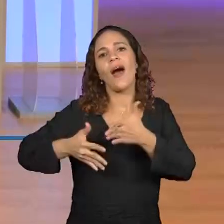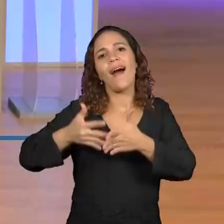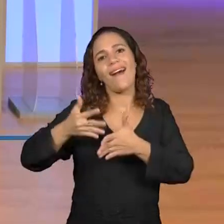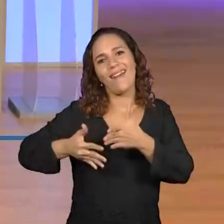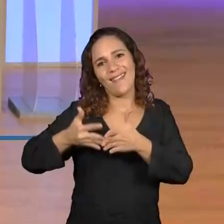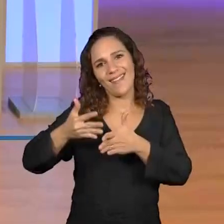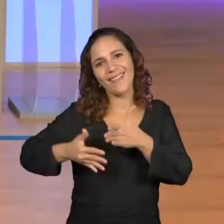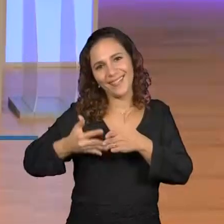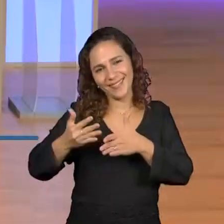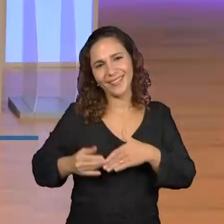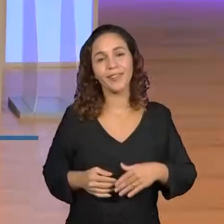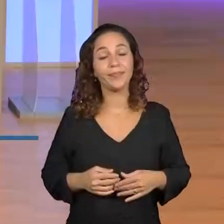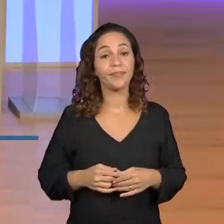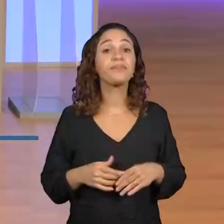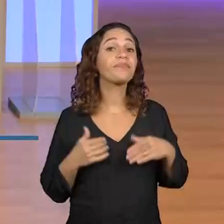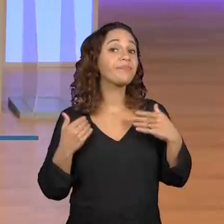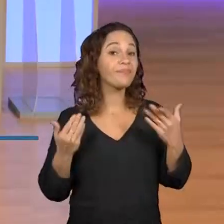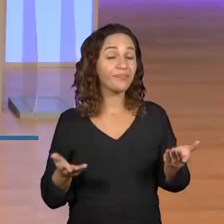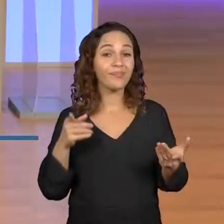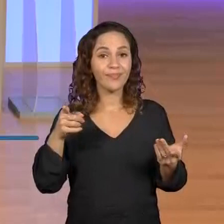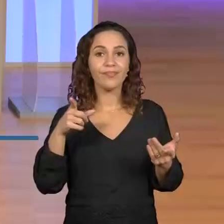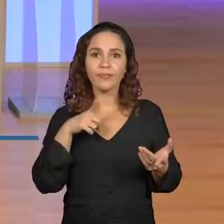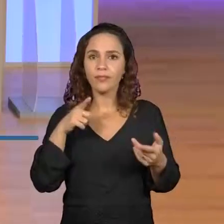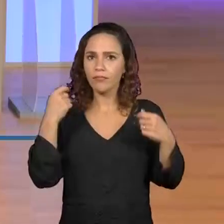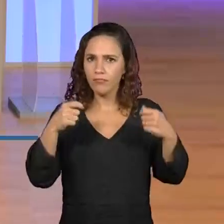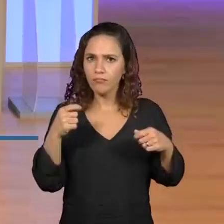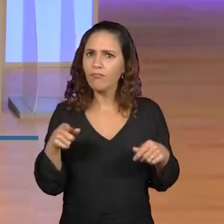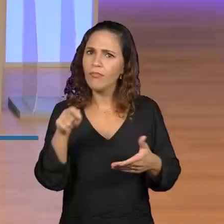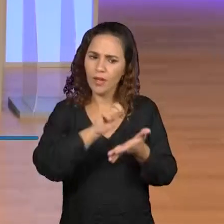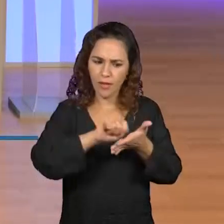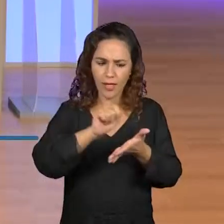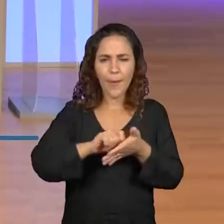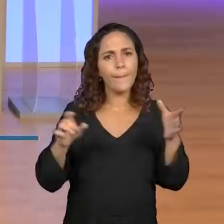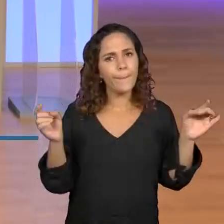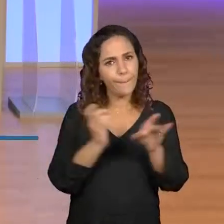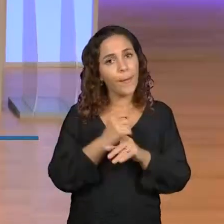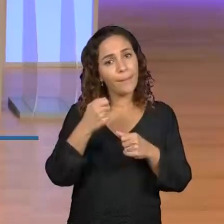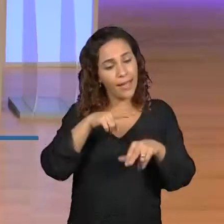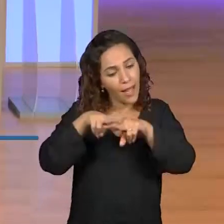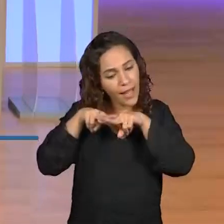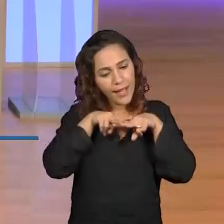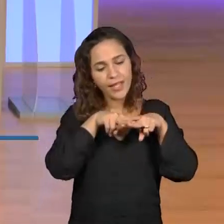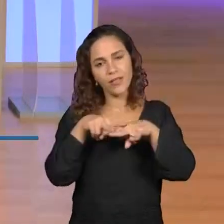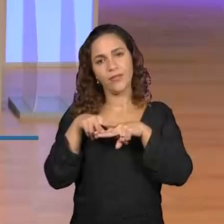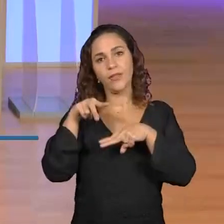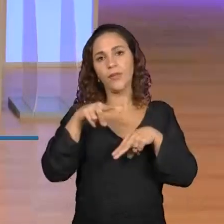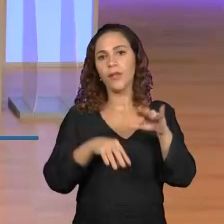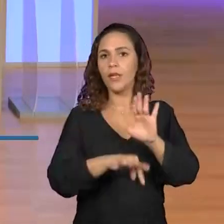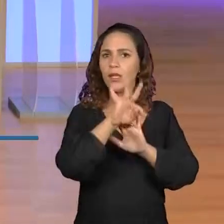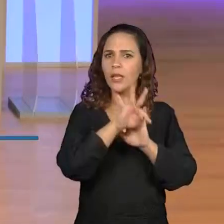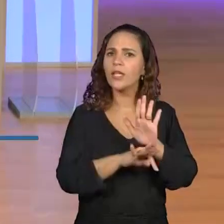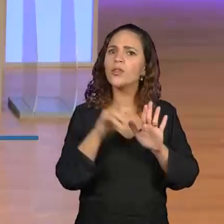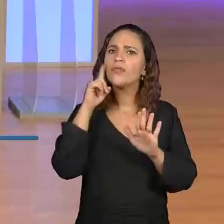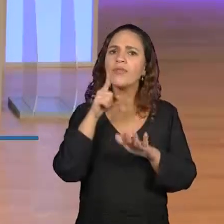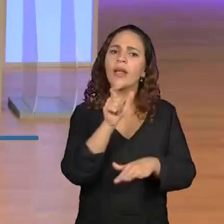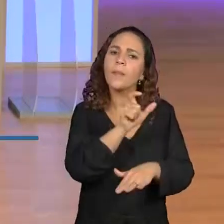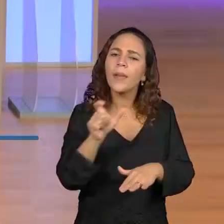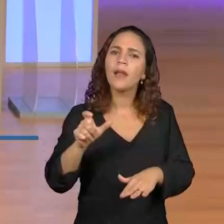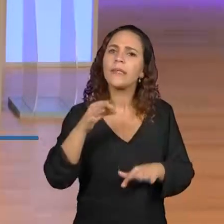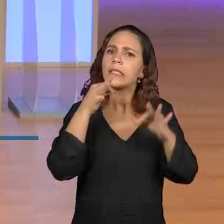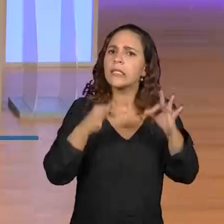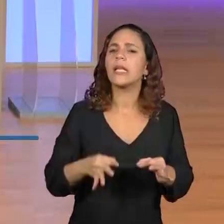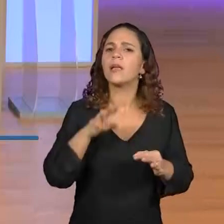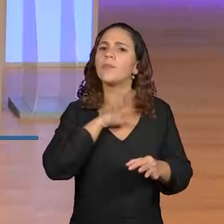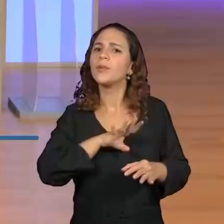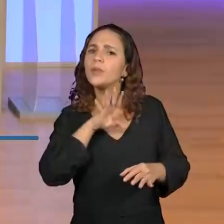fez, que é revisar. Então, depois de escrito, precisamos revisar aquele texto para ver se de fato está